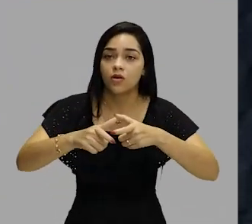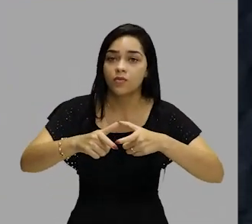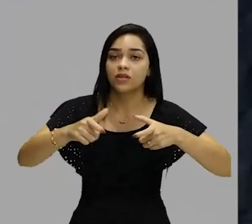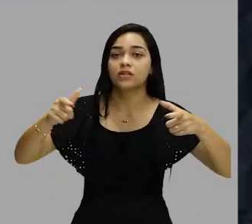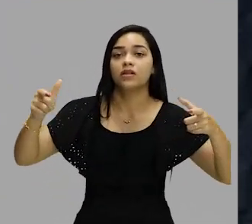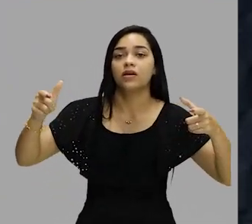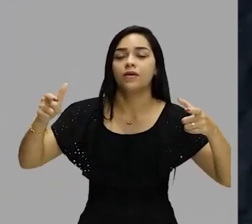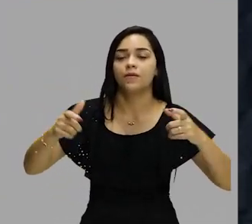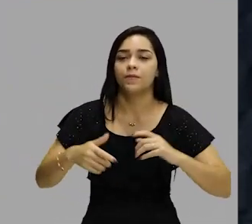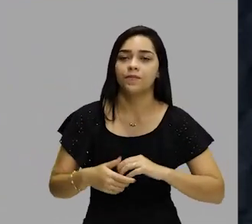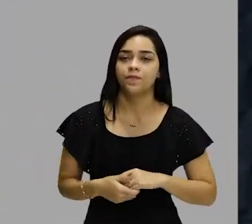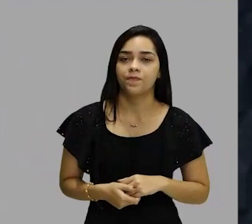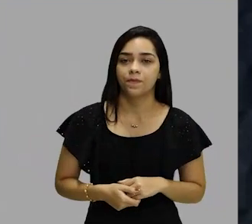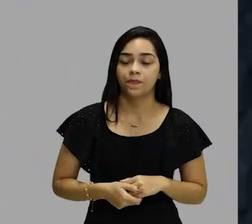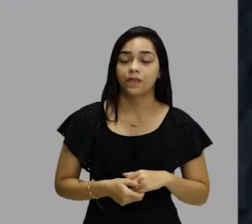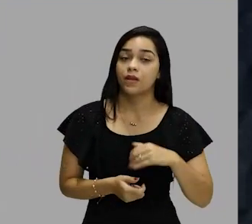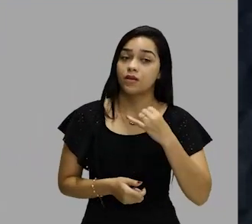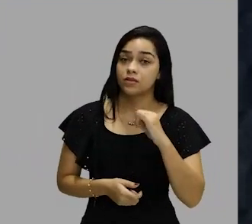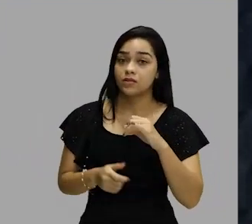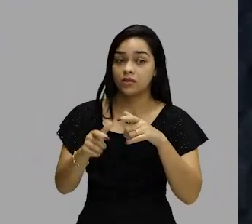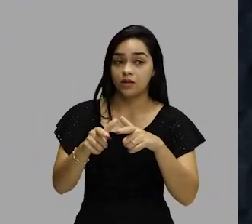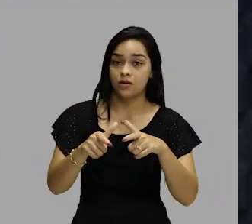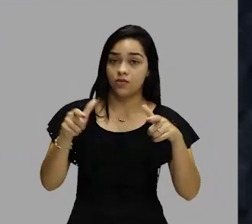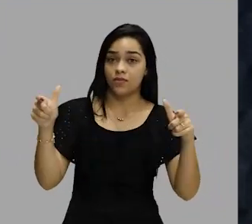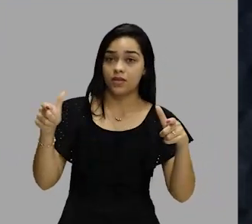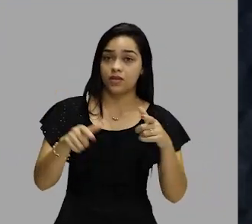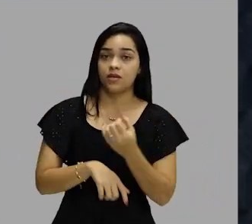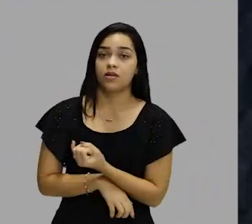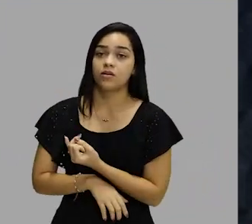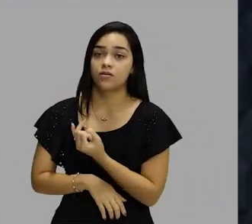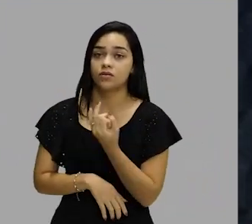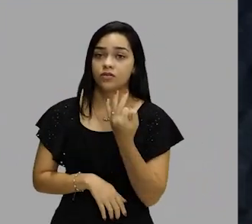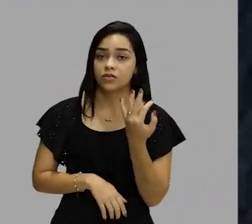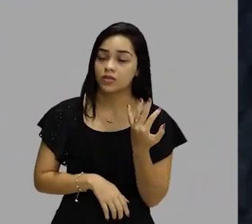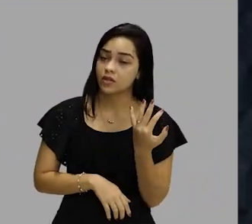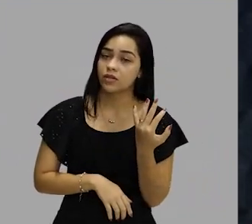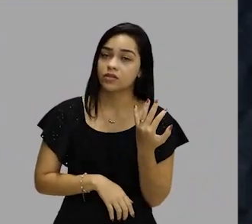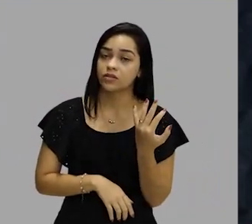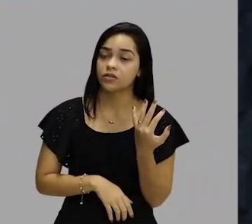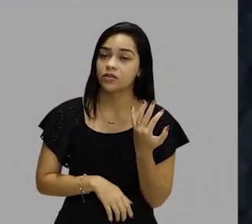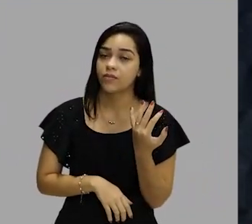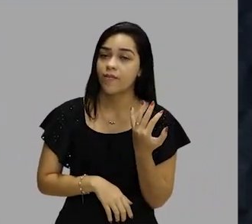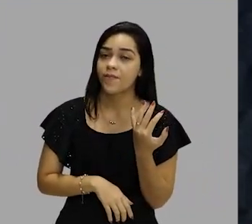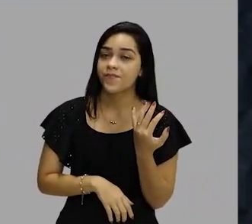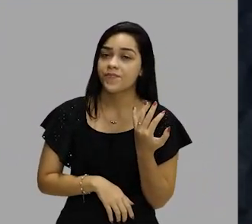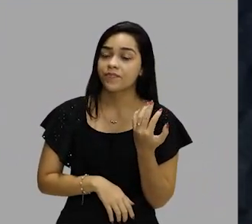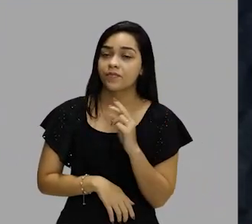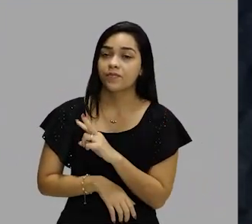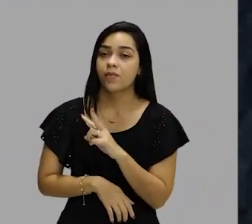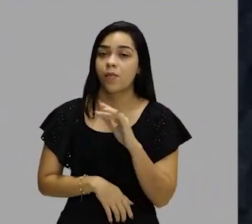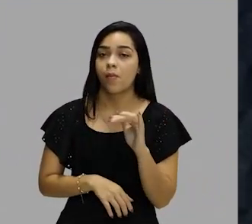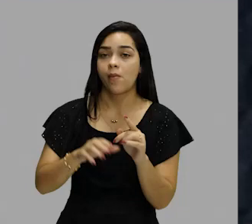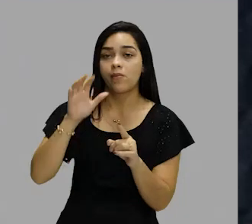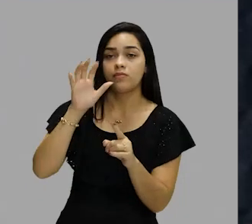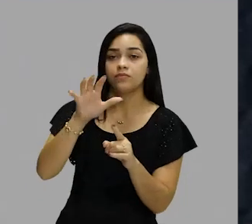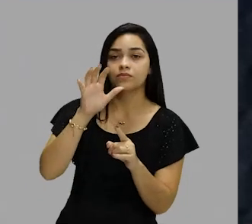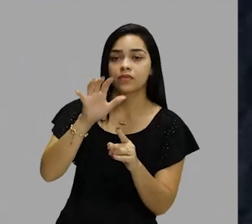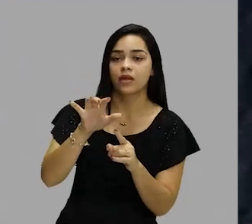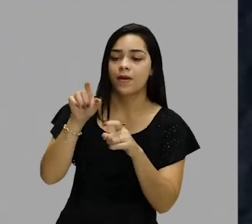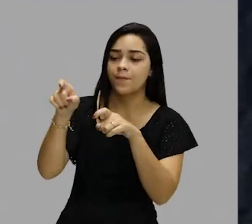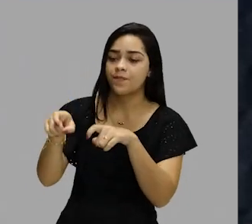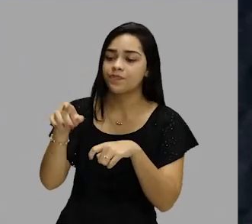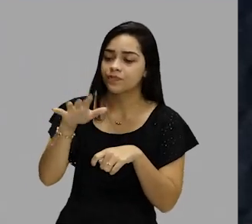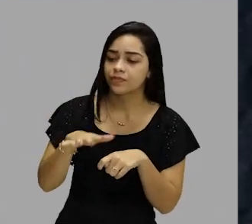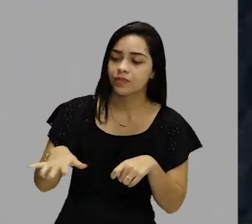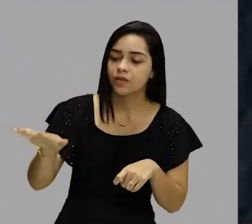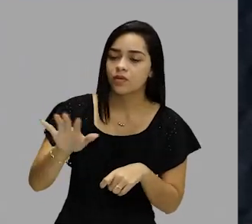grande quantidade. Então, se eles aumentam a quantidade, consequentemente, eles vão atacar lavouras, né,